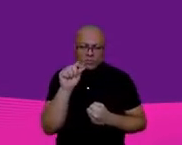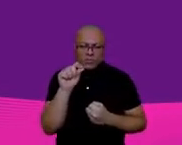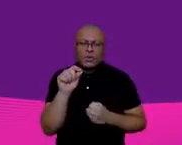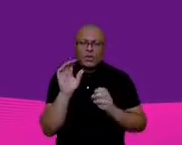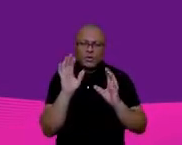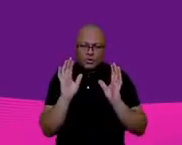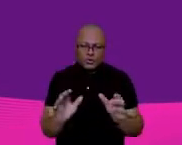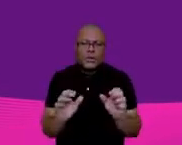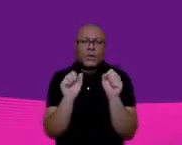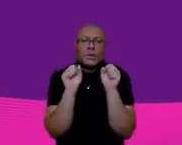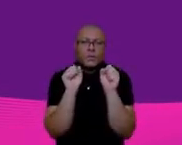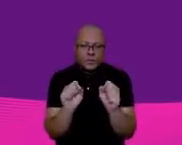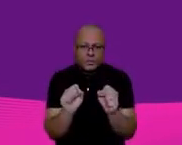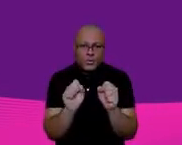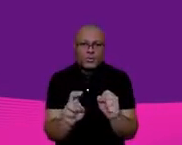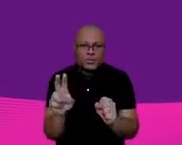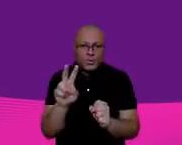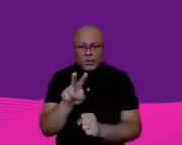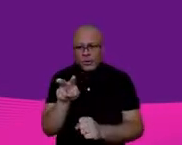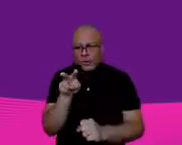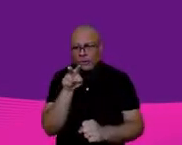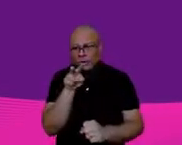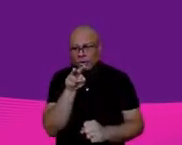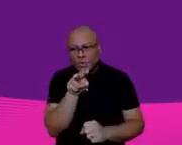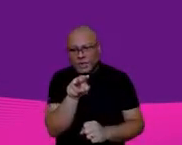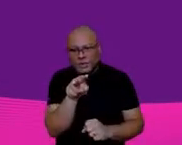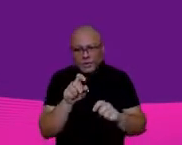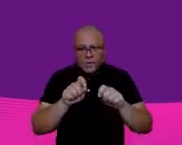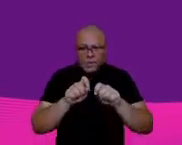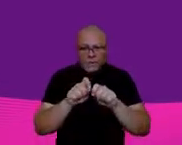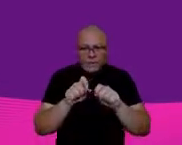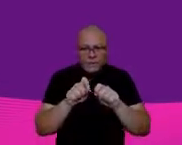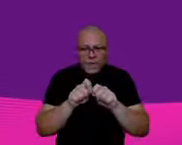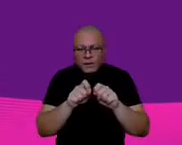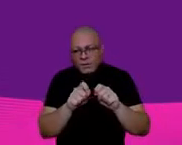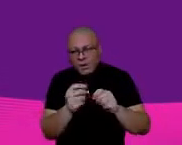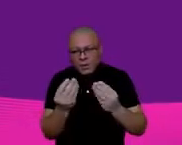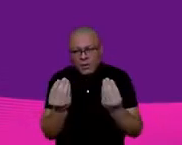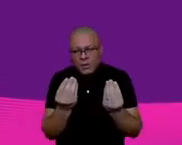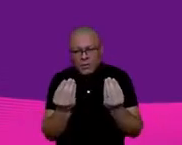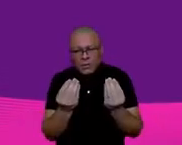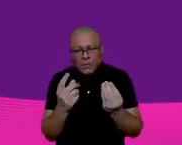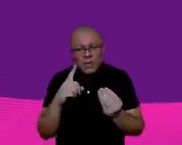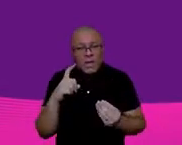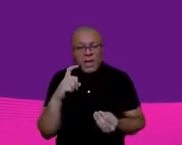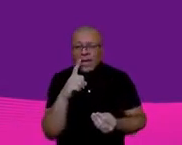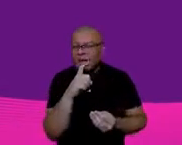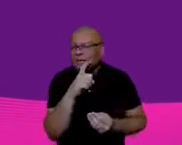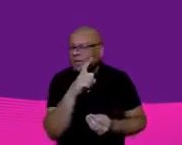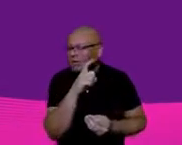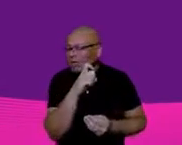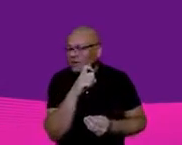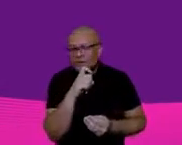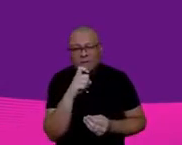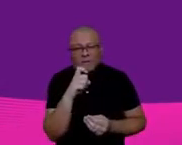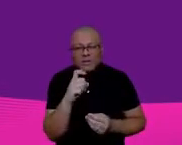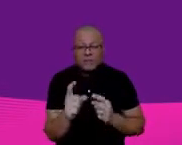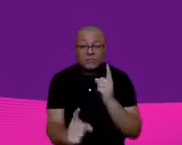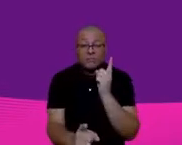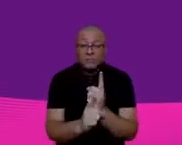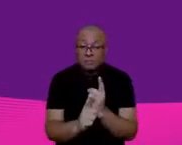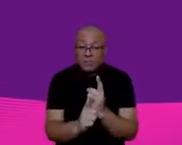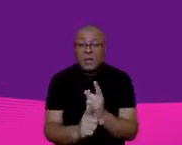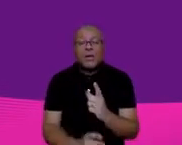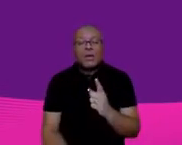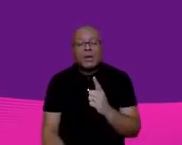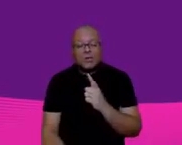podemos visualizar o que nós fazemos, e vejam como é muito mais difícil fazer essa determinação. Então, eu utilizo